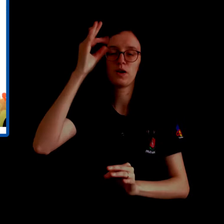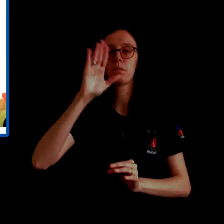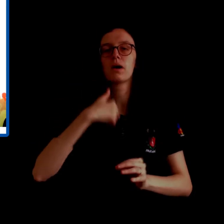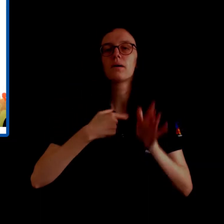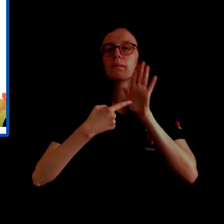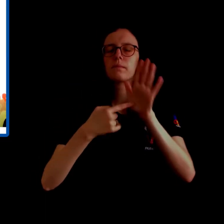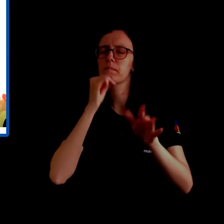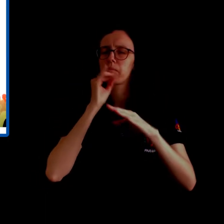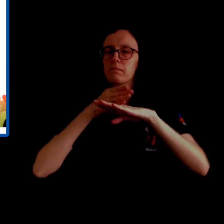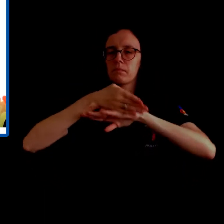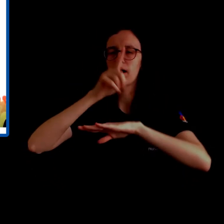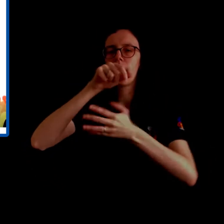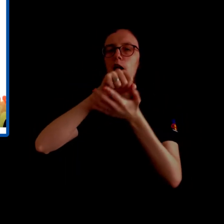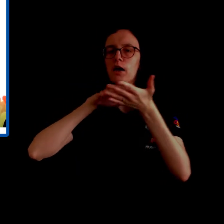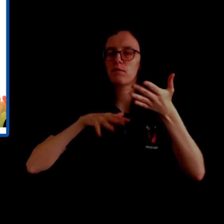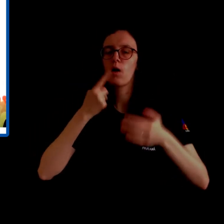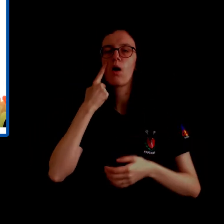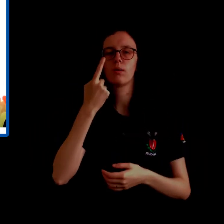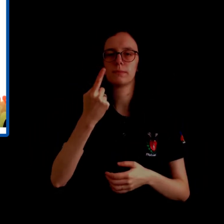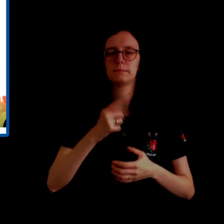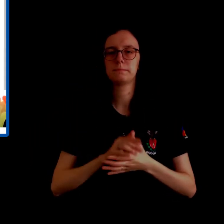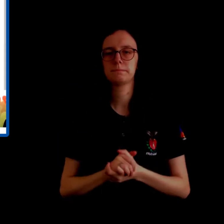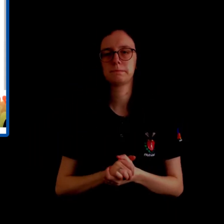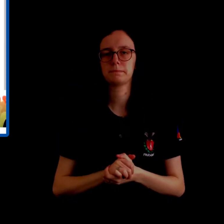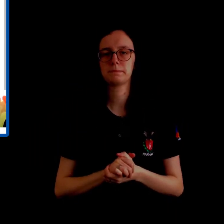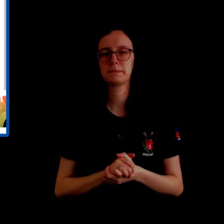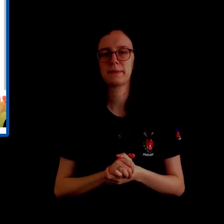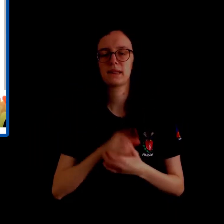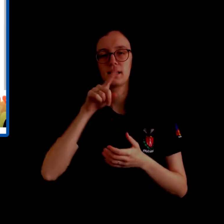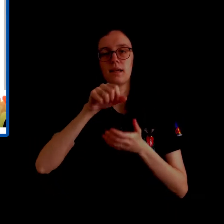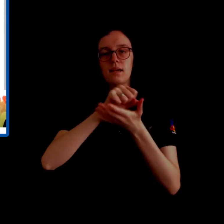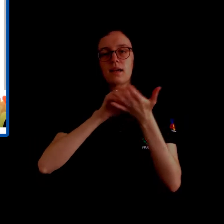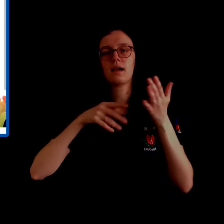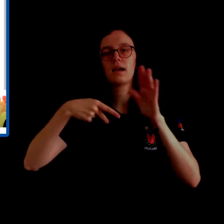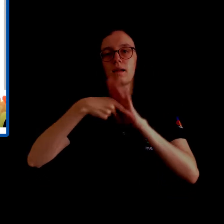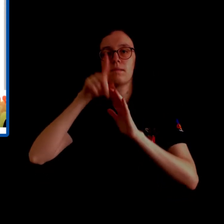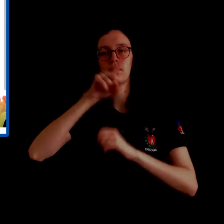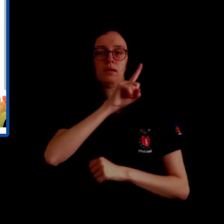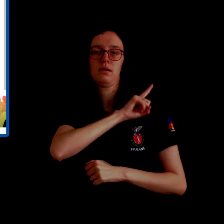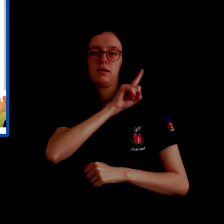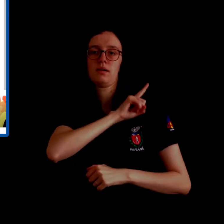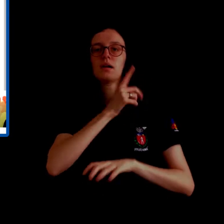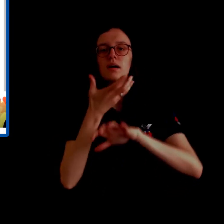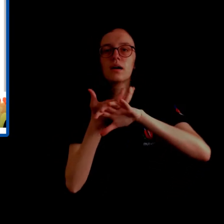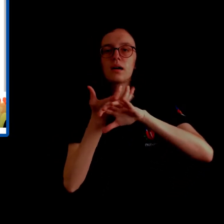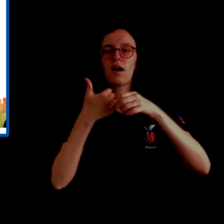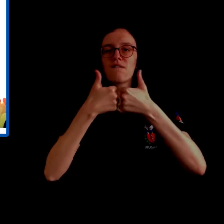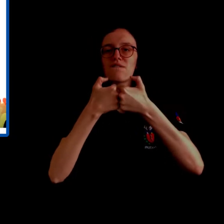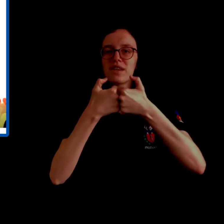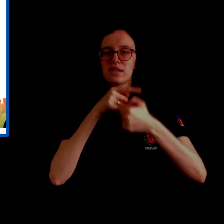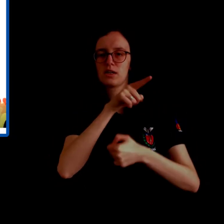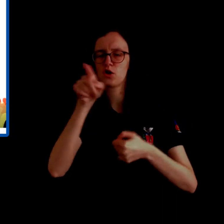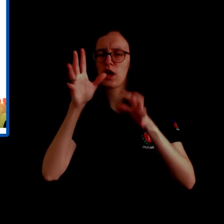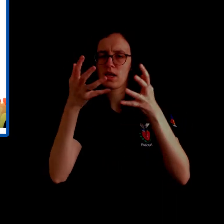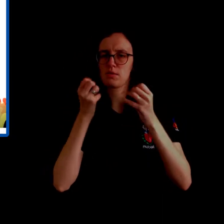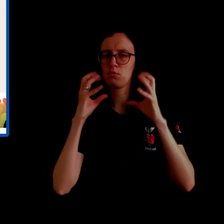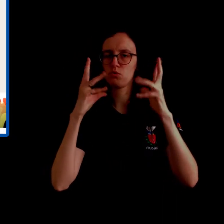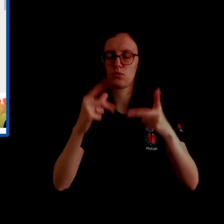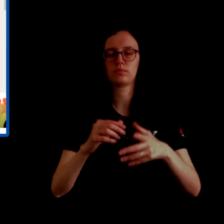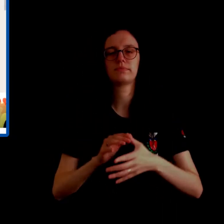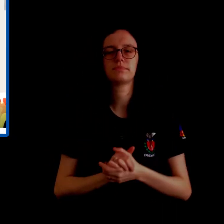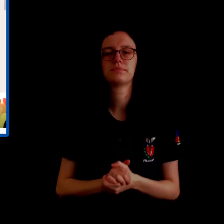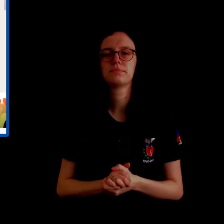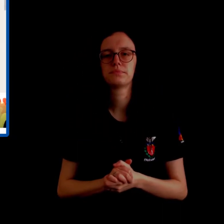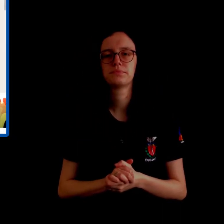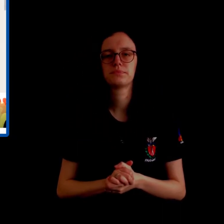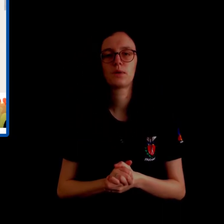por exemplo, aqui uma atividade do primeiro ano de Física, tá? Que vocês todos receberam, né?